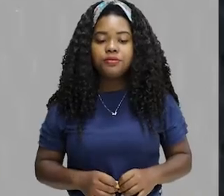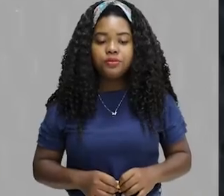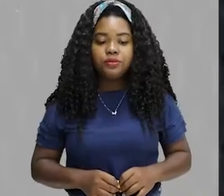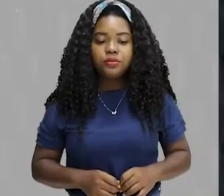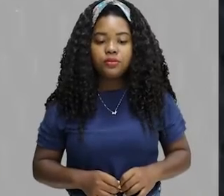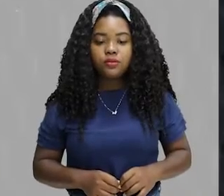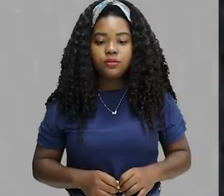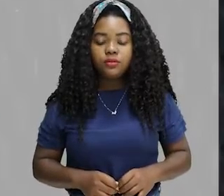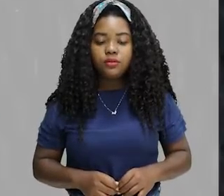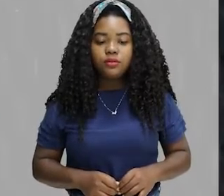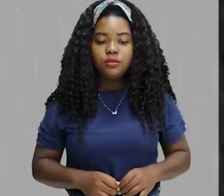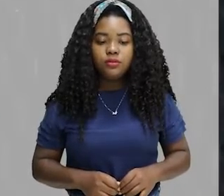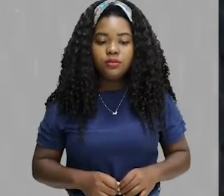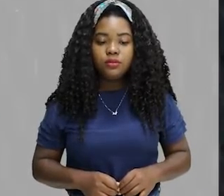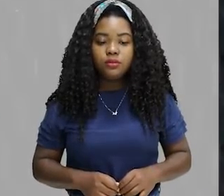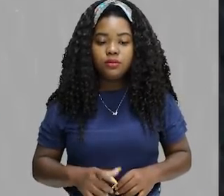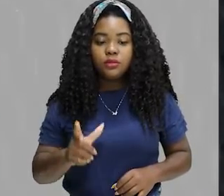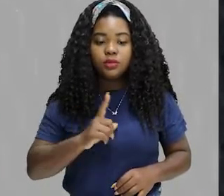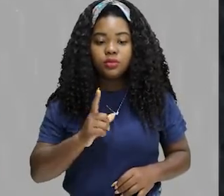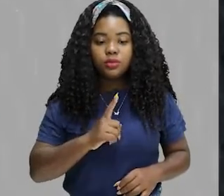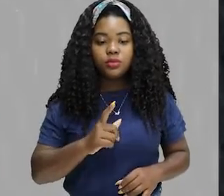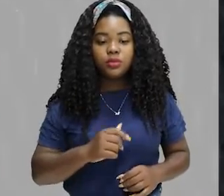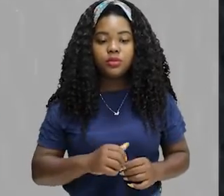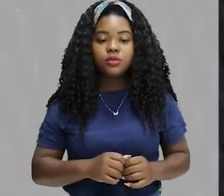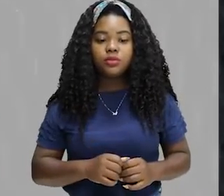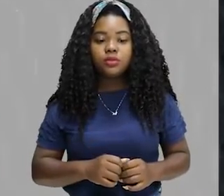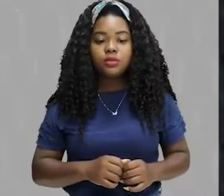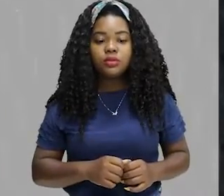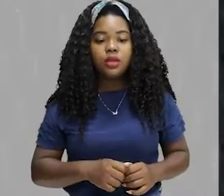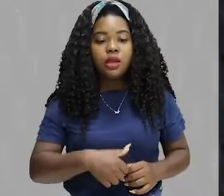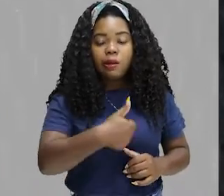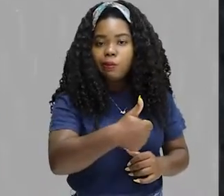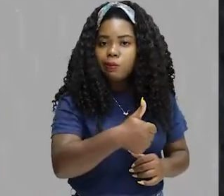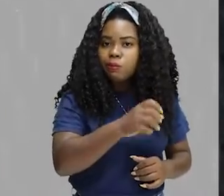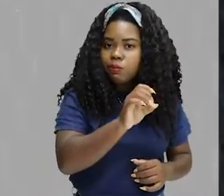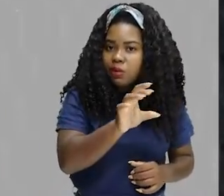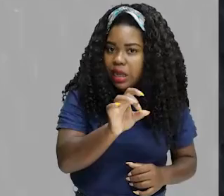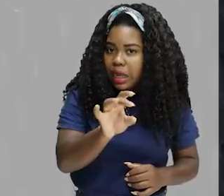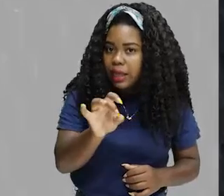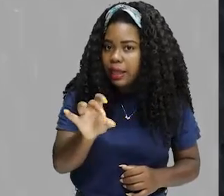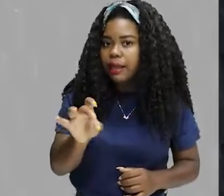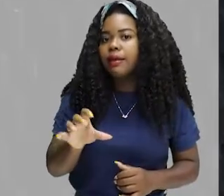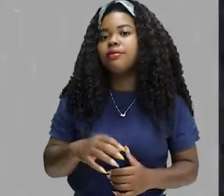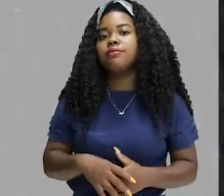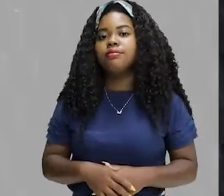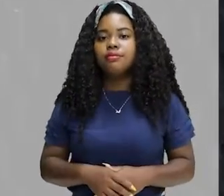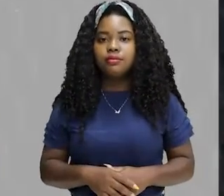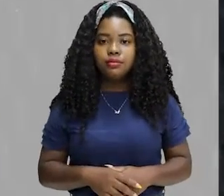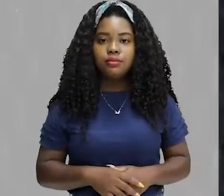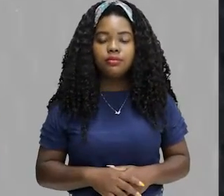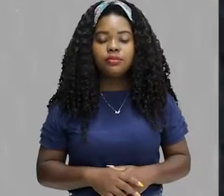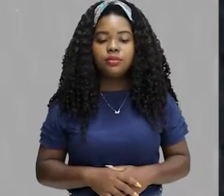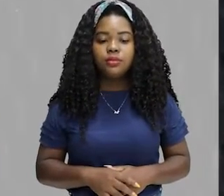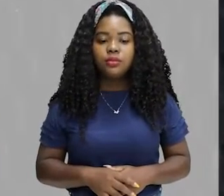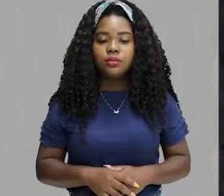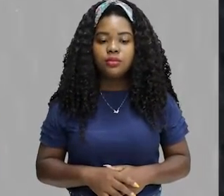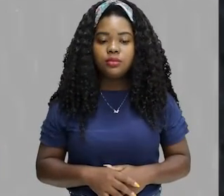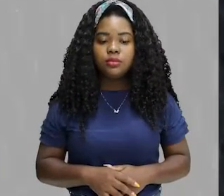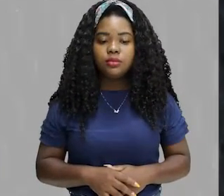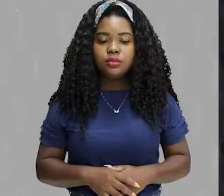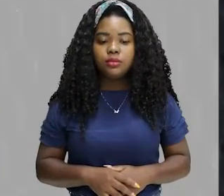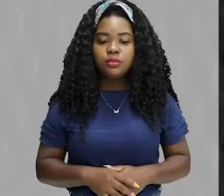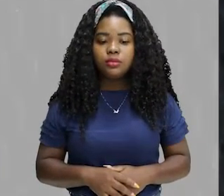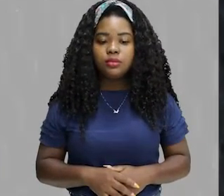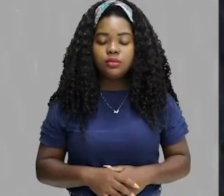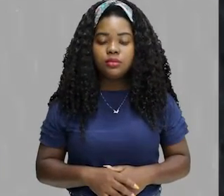vamos dar o coeficiente 1 para aquela substância que apresenta a maior quantidade de átomos. E a partir dele,